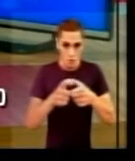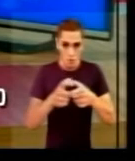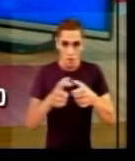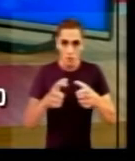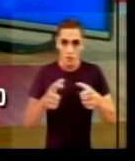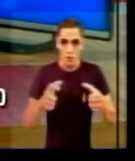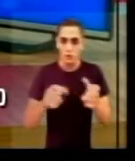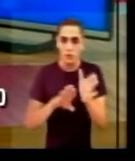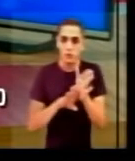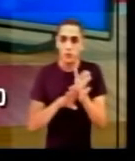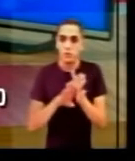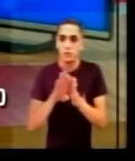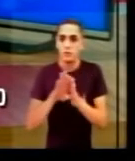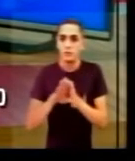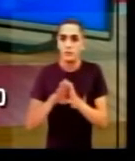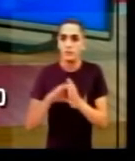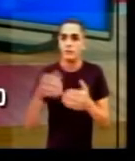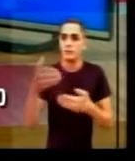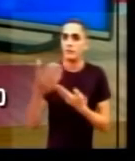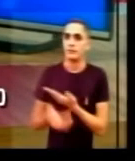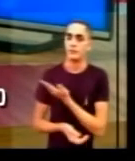no momento. Próximo.